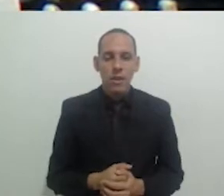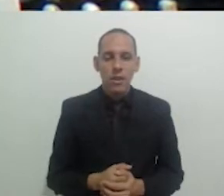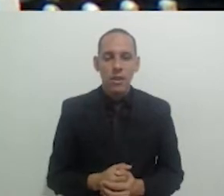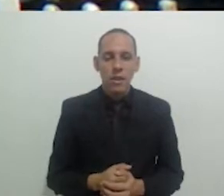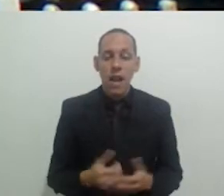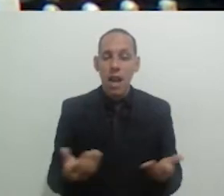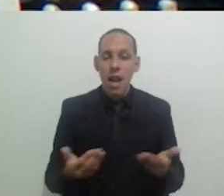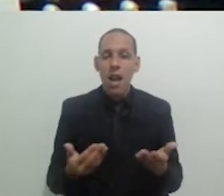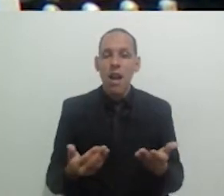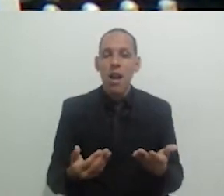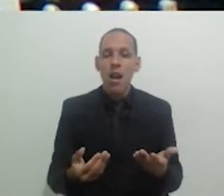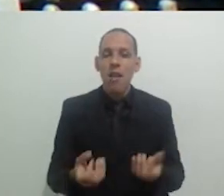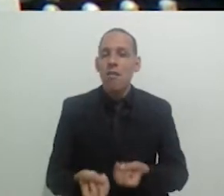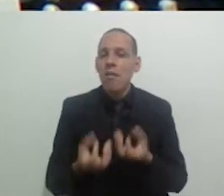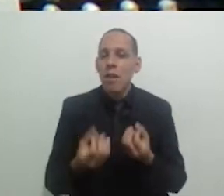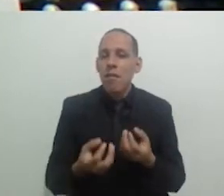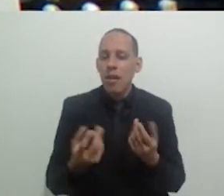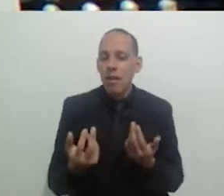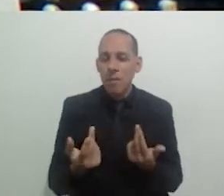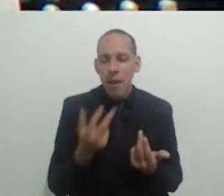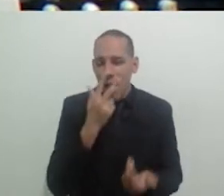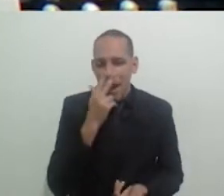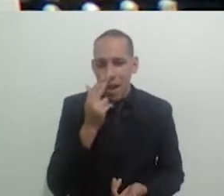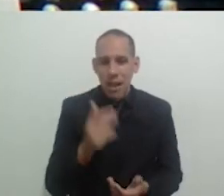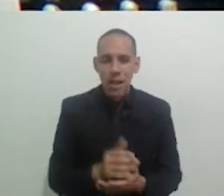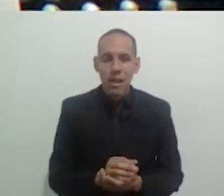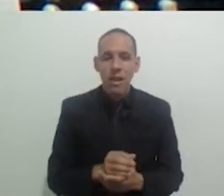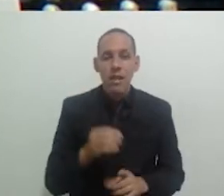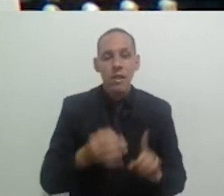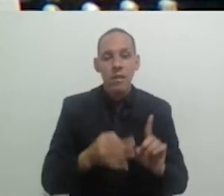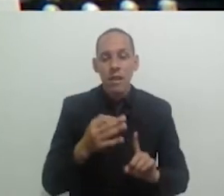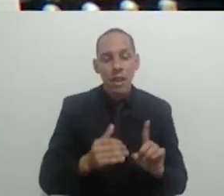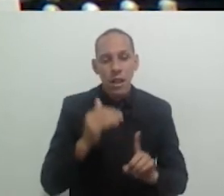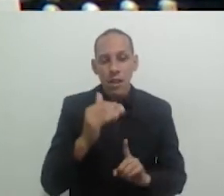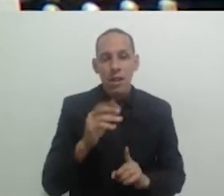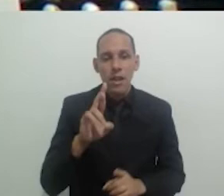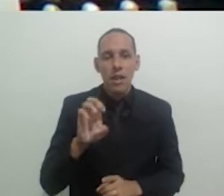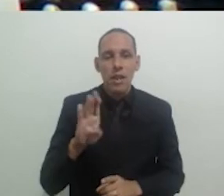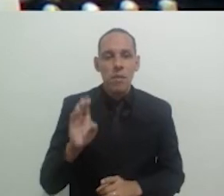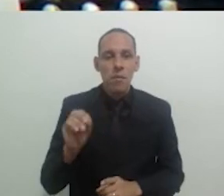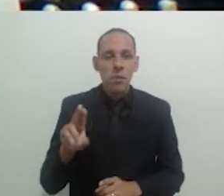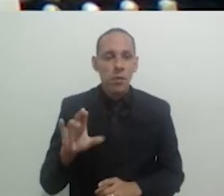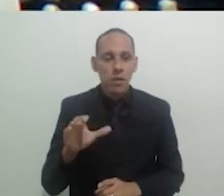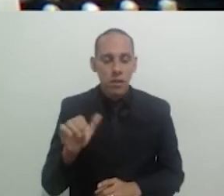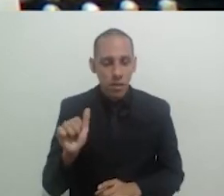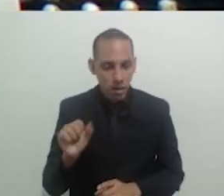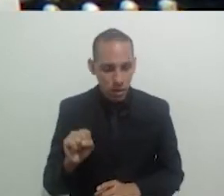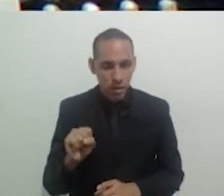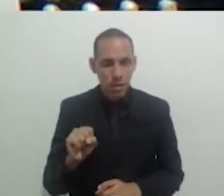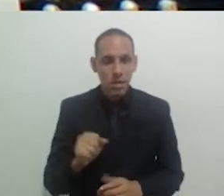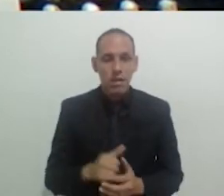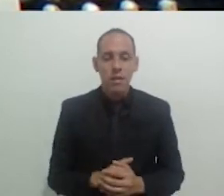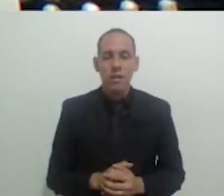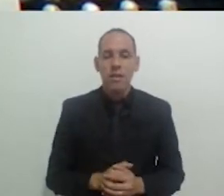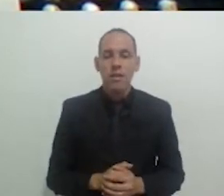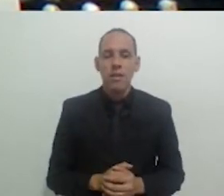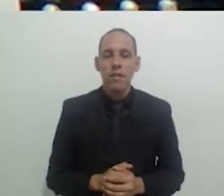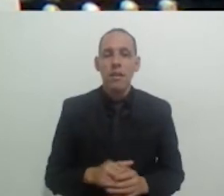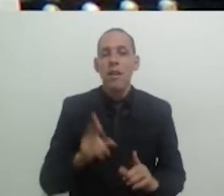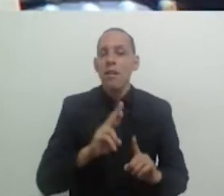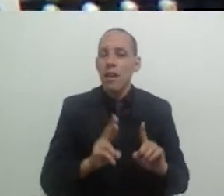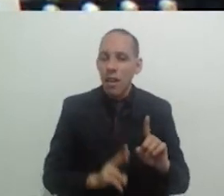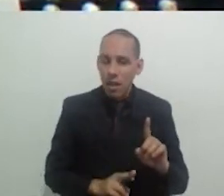O número 4, desembargador Rebouças, é o relator. Número 5, desembargador Rebouças, é o relator. E o número 6